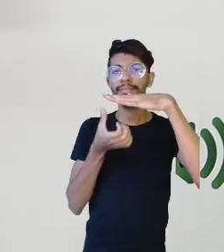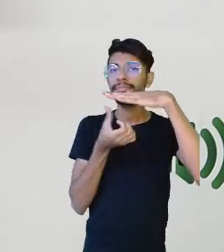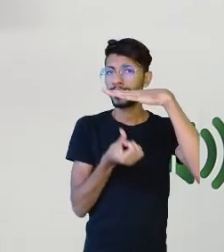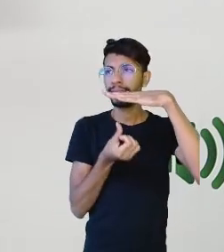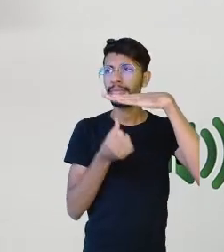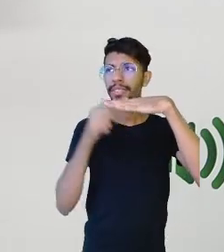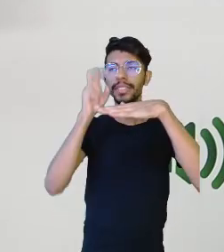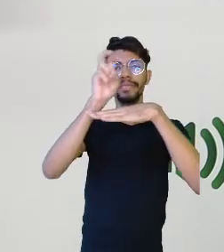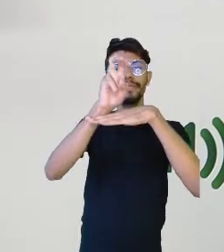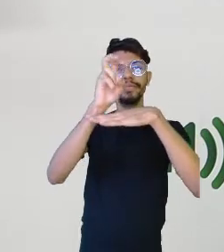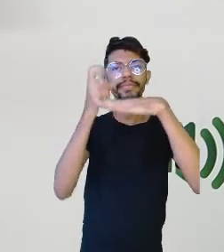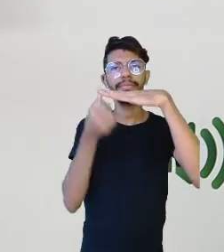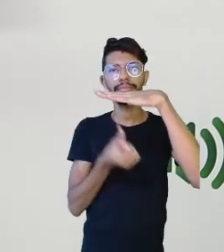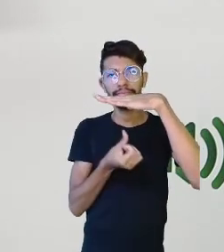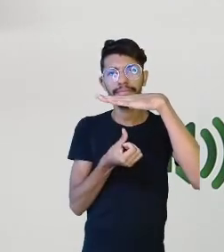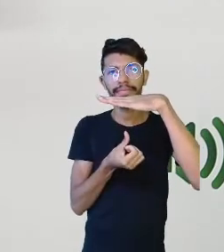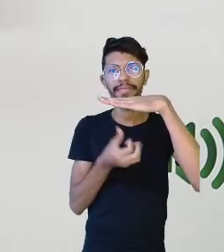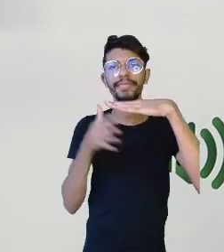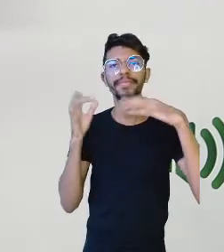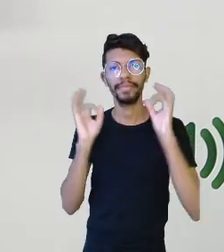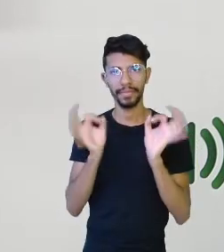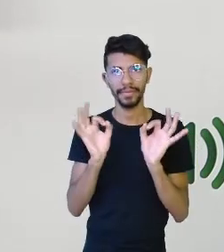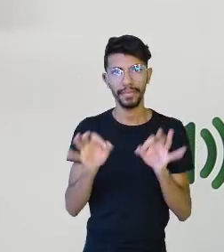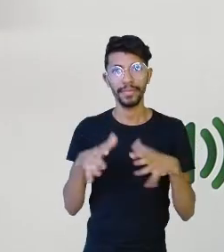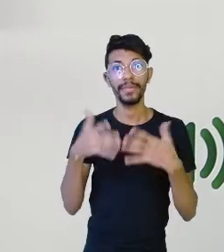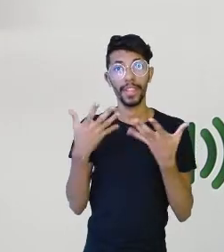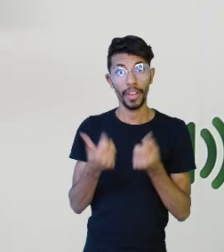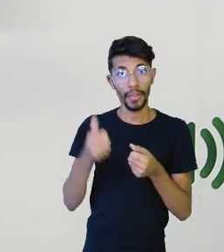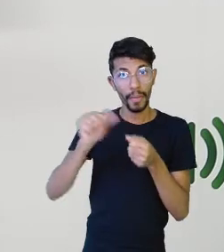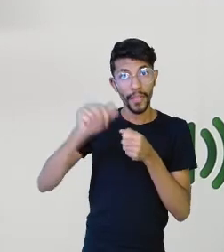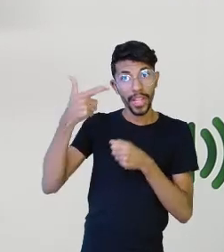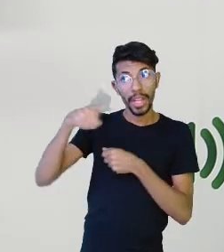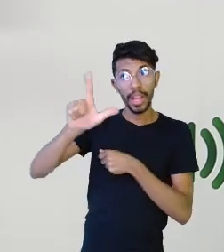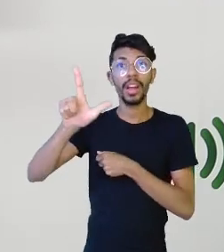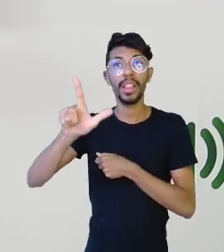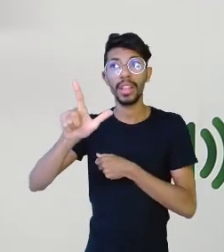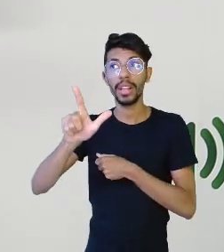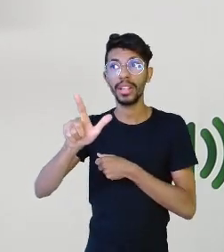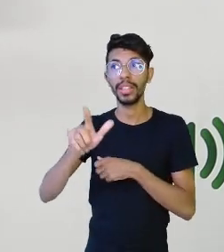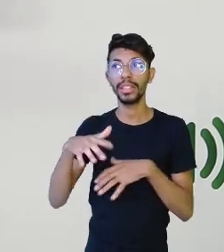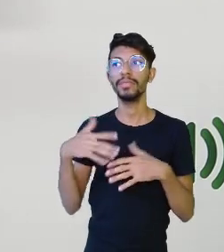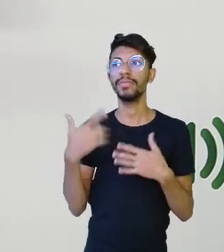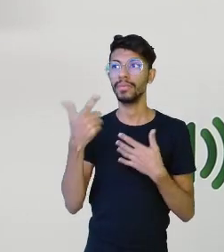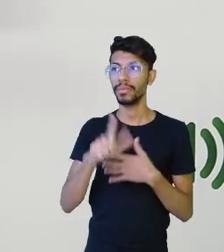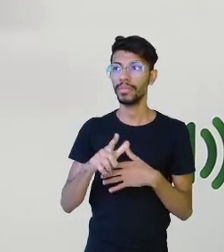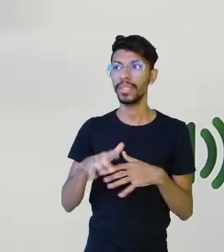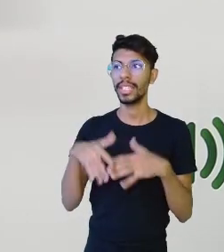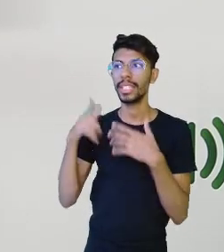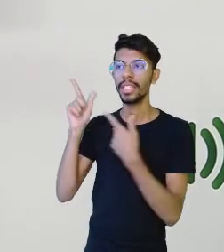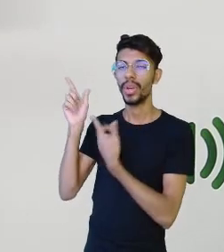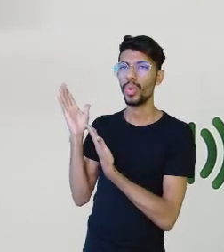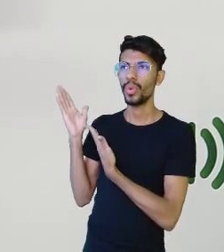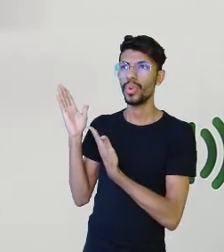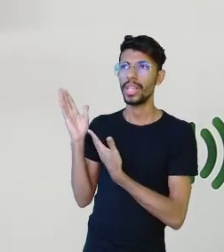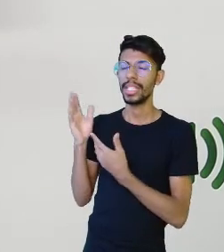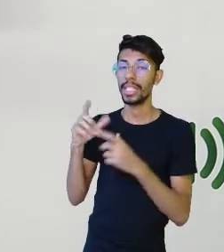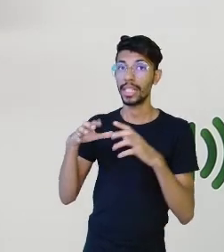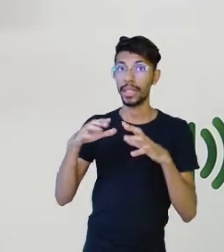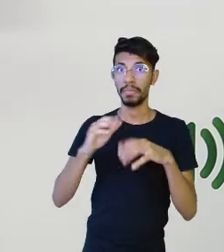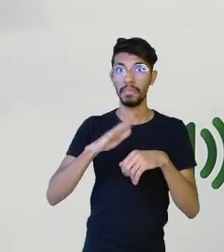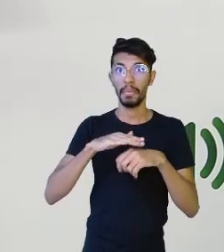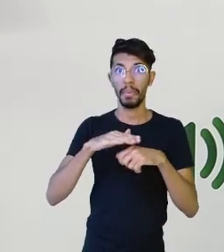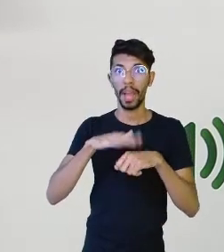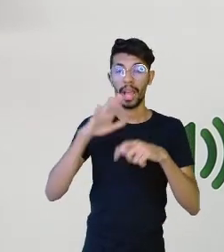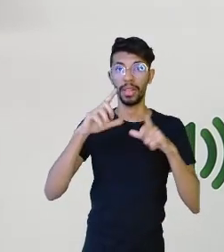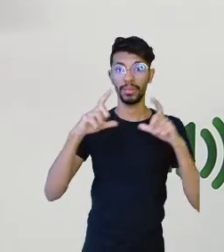será 5/6. Vamos para mais uma? Vamos para mais uma. Essa daqui está maior.